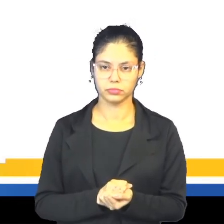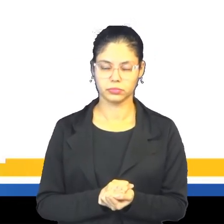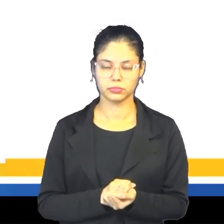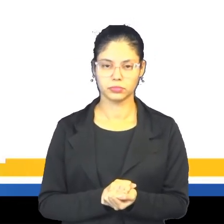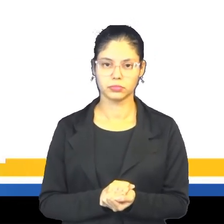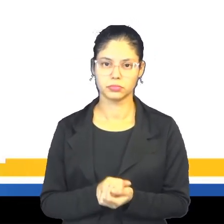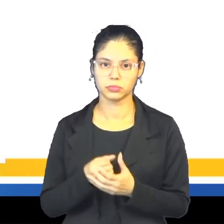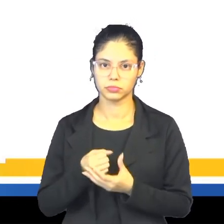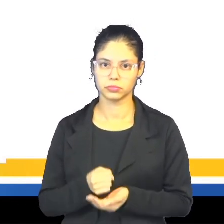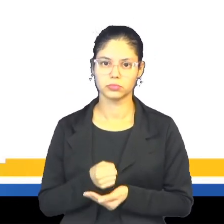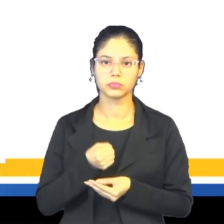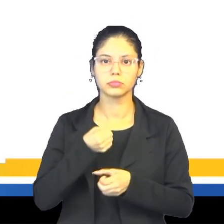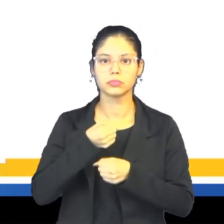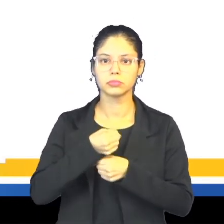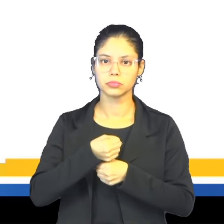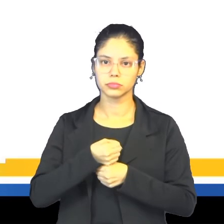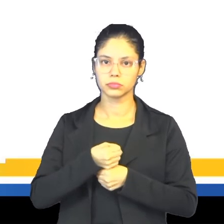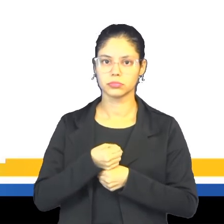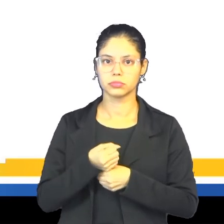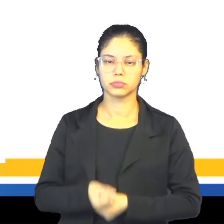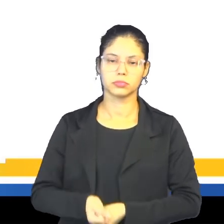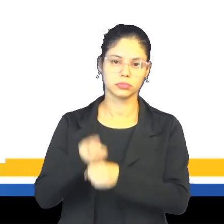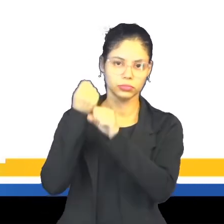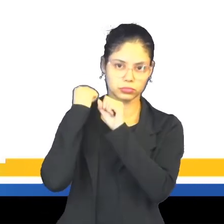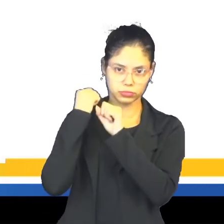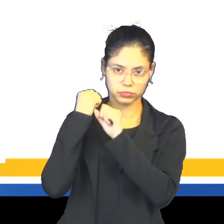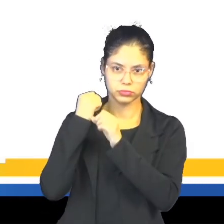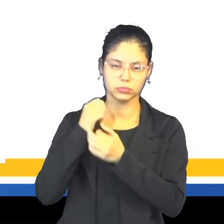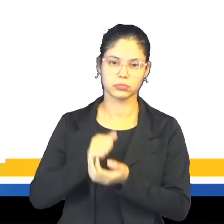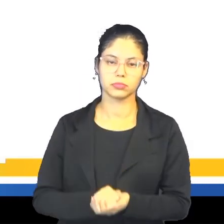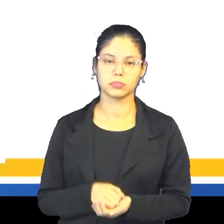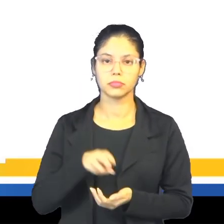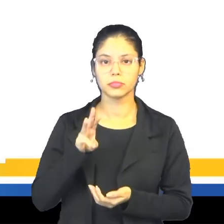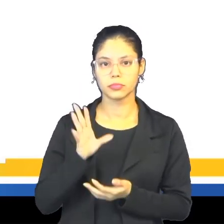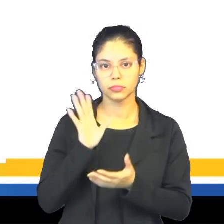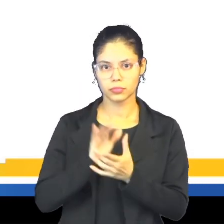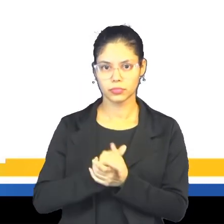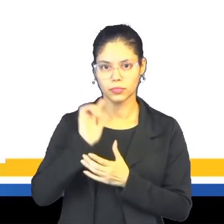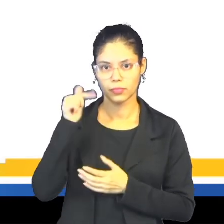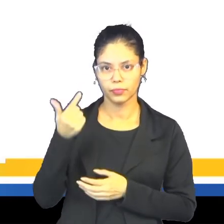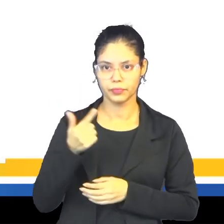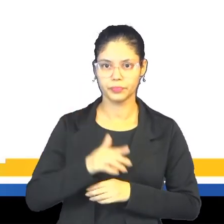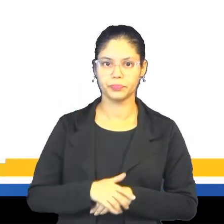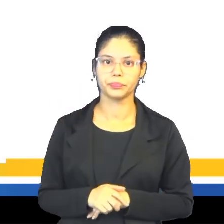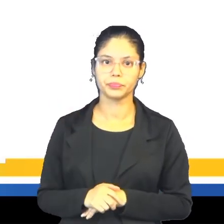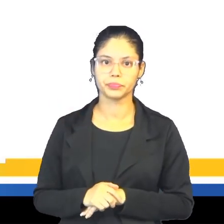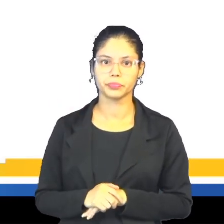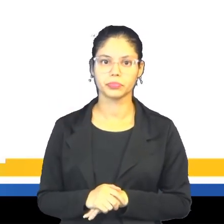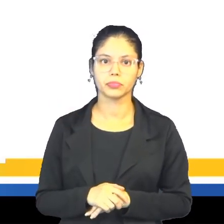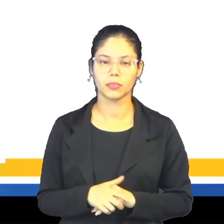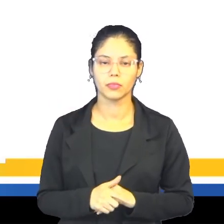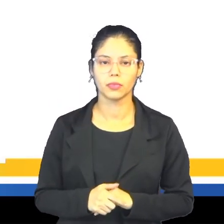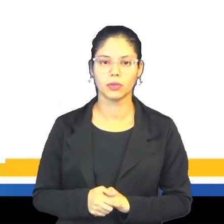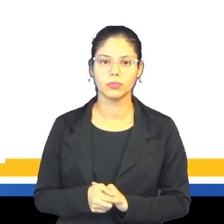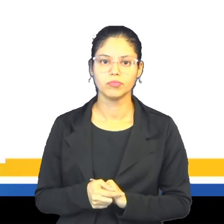o buquê de flores, né? A noiva joga para trás e quem aparar vai ser a próxima a casar.